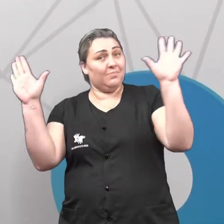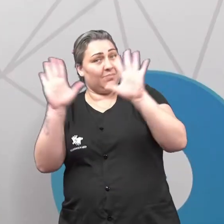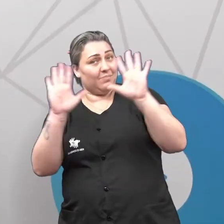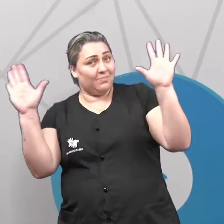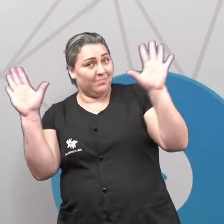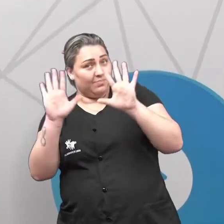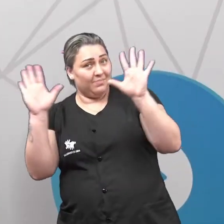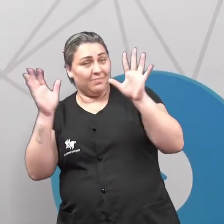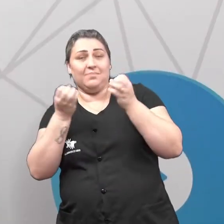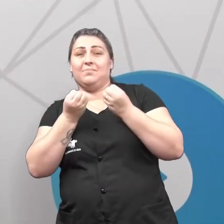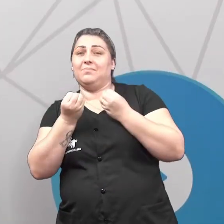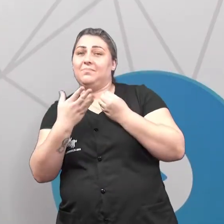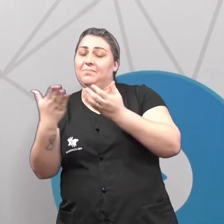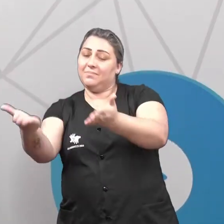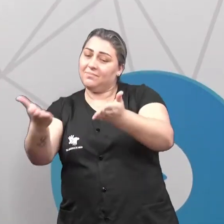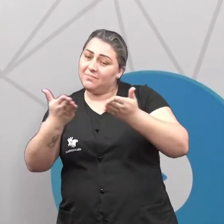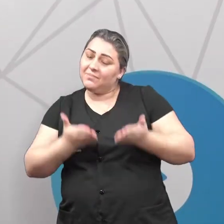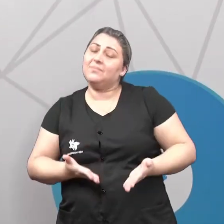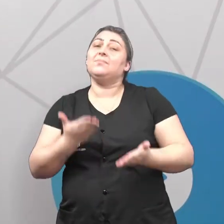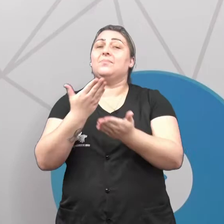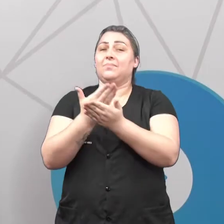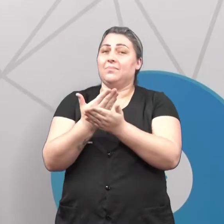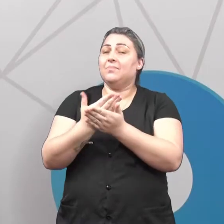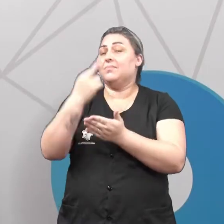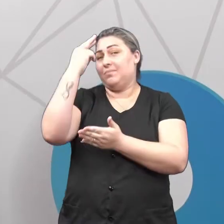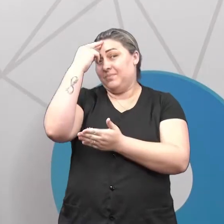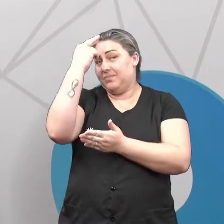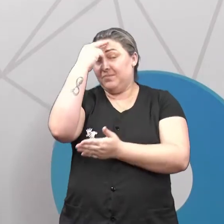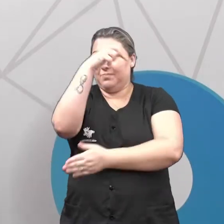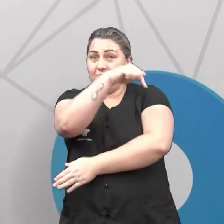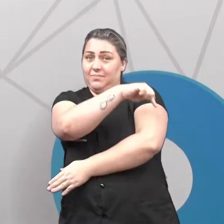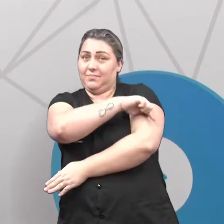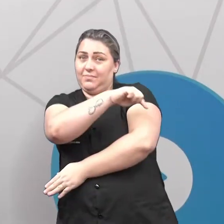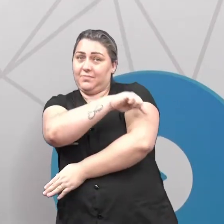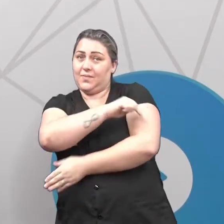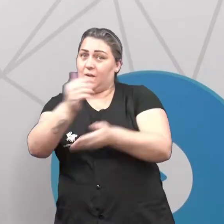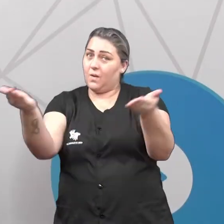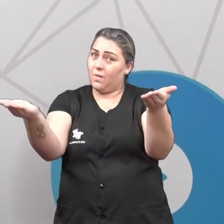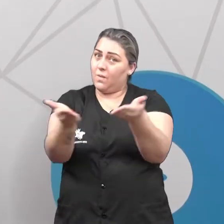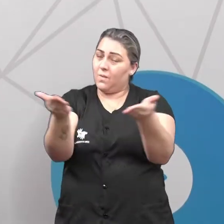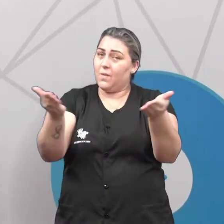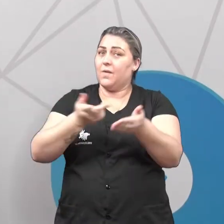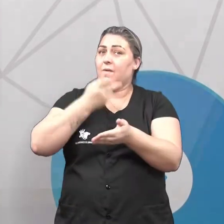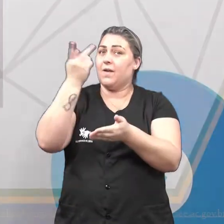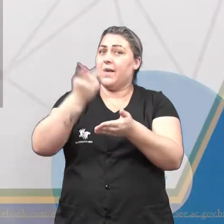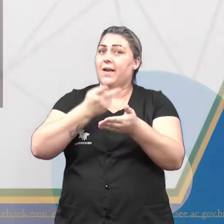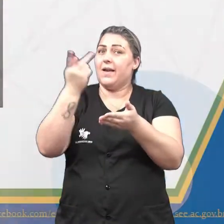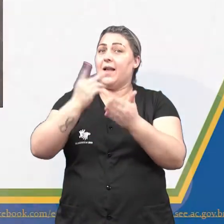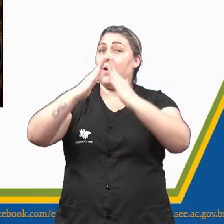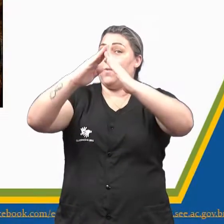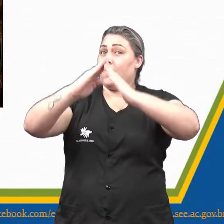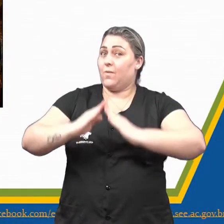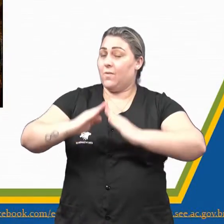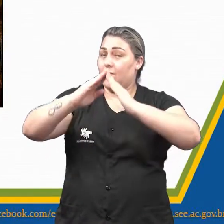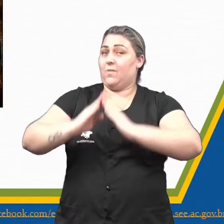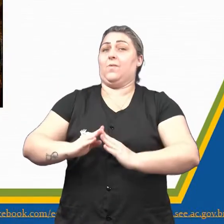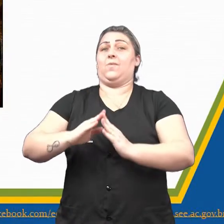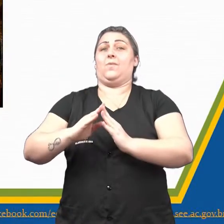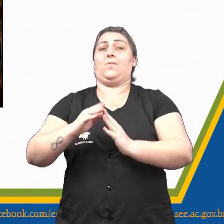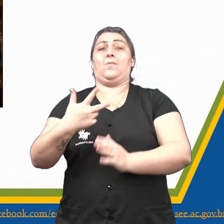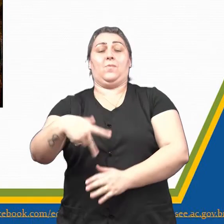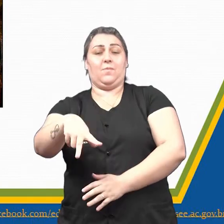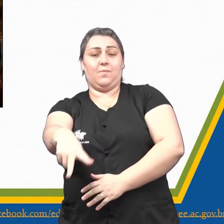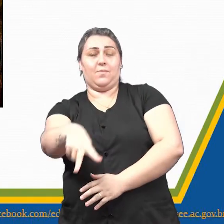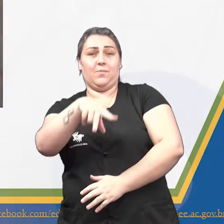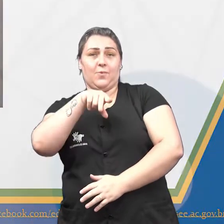Oi pessoal, sejam bem-vindos a mais uma aula de História do 7º ano. Hoje nós vamos falar sobre a colonização portuguesa